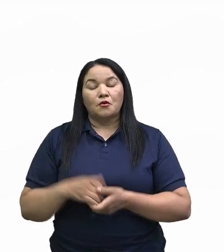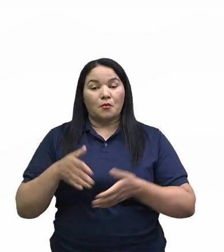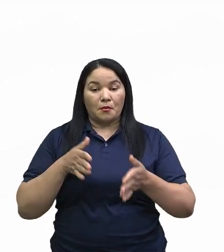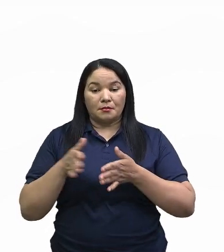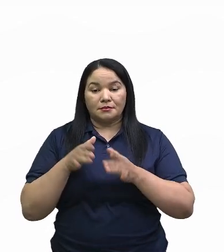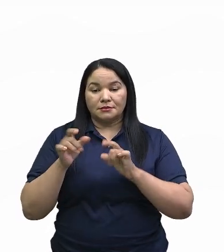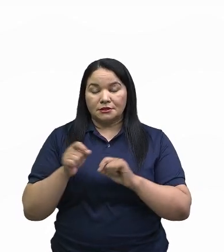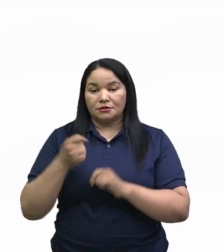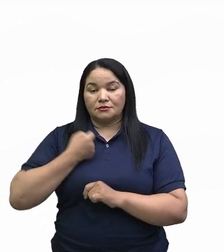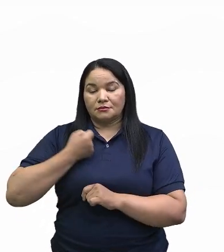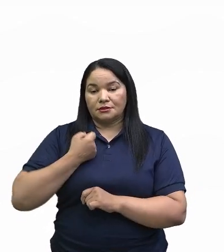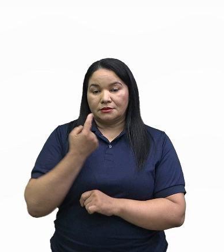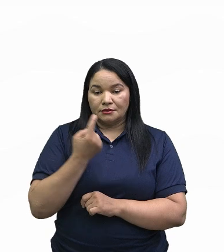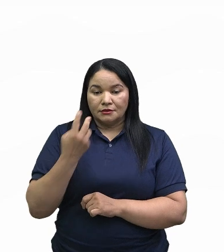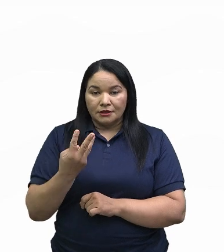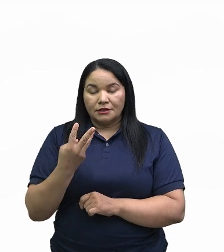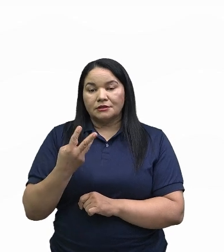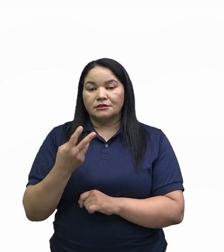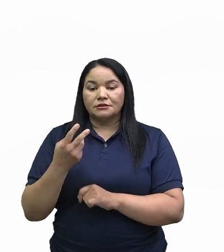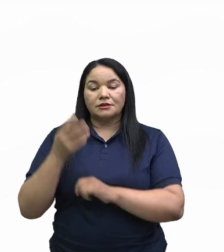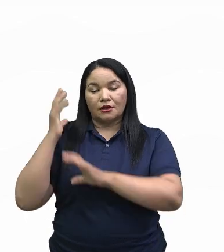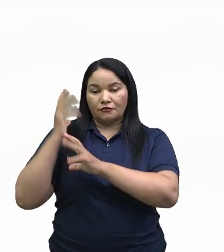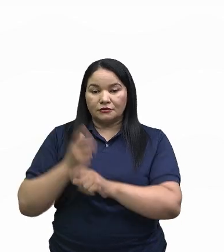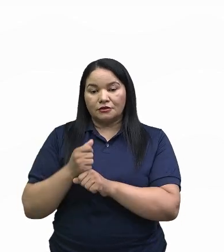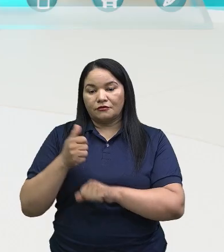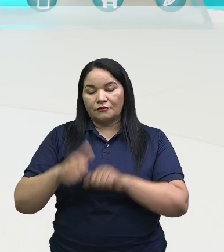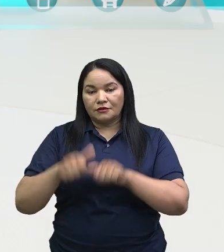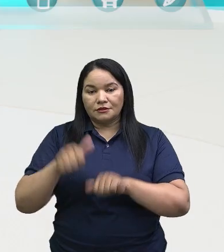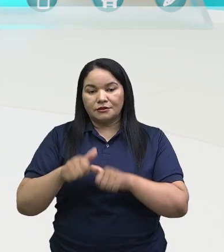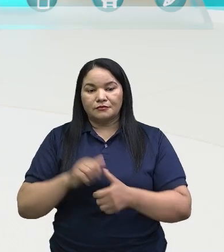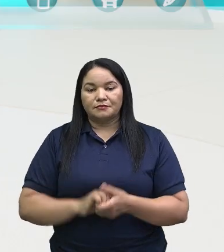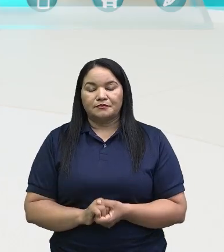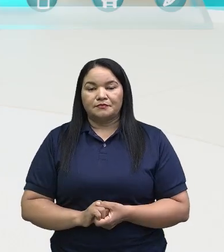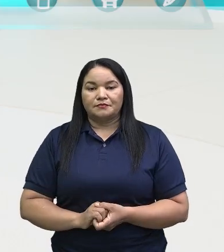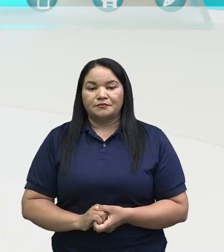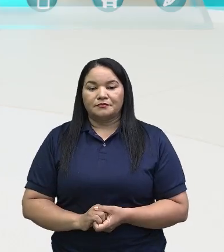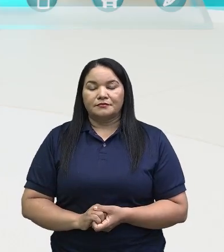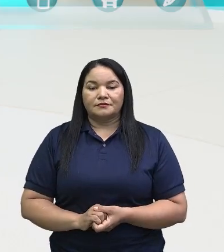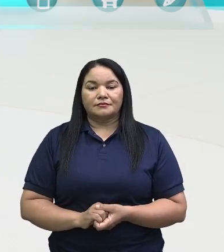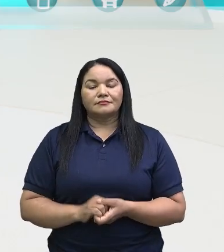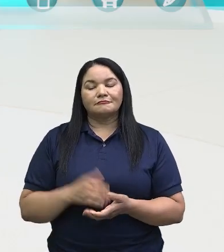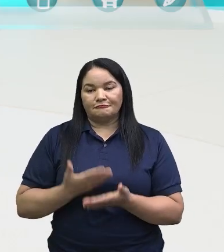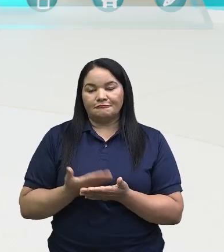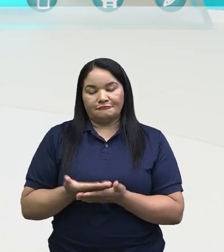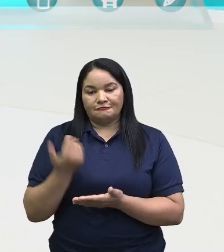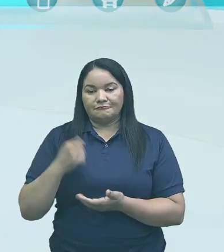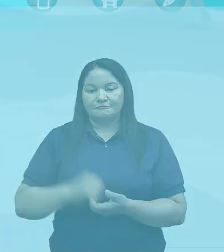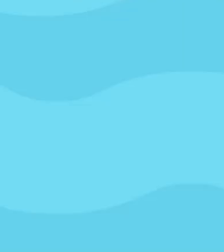a aula de número 13, revisão e avaliação. Então, gente, vamos à nossa aula?